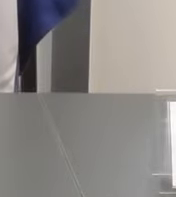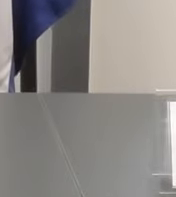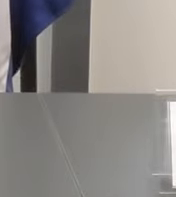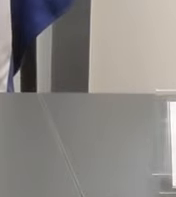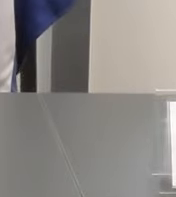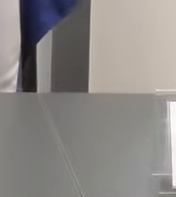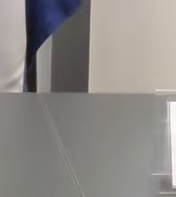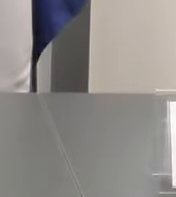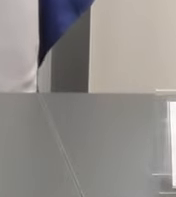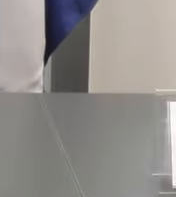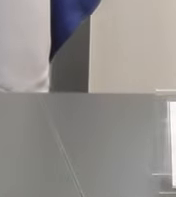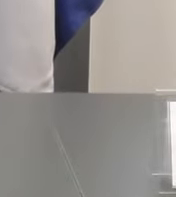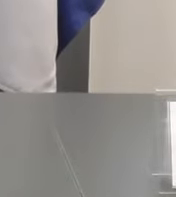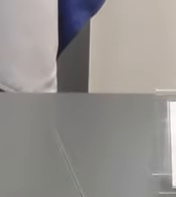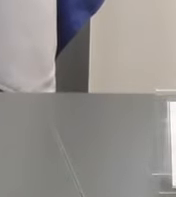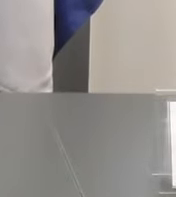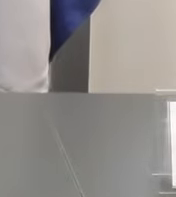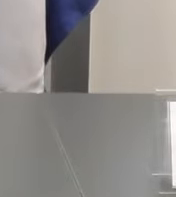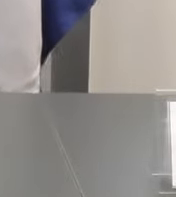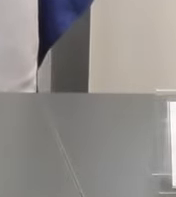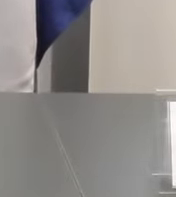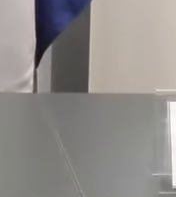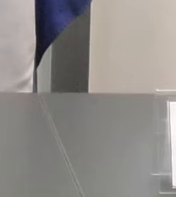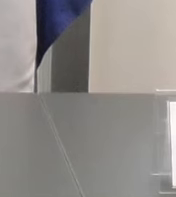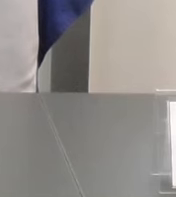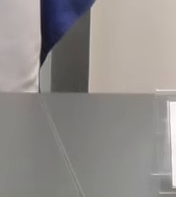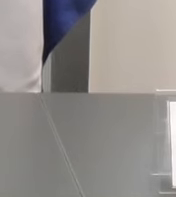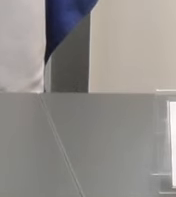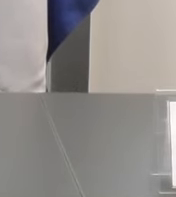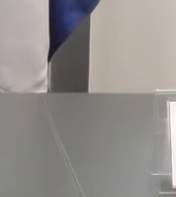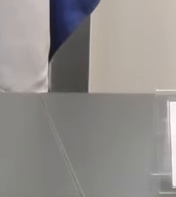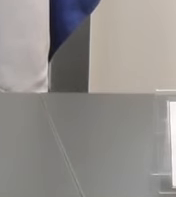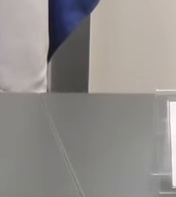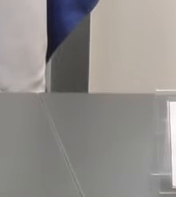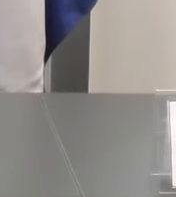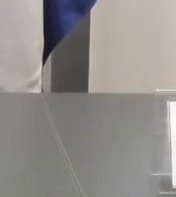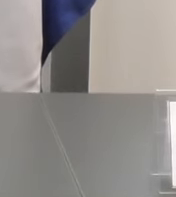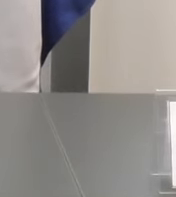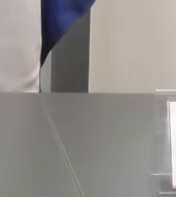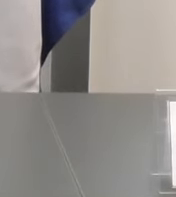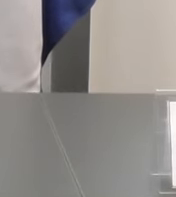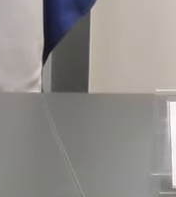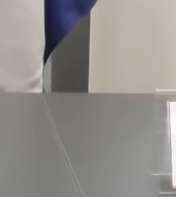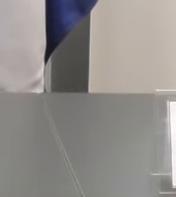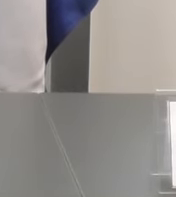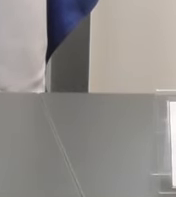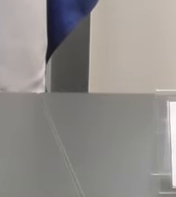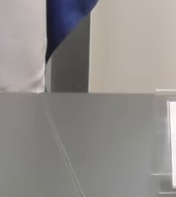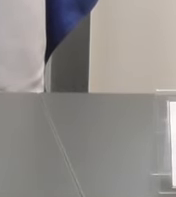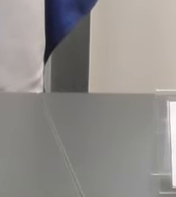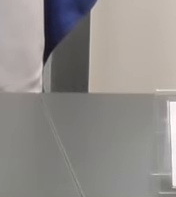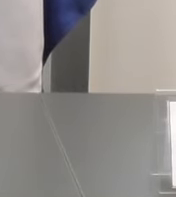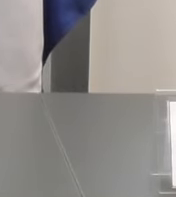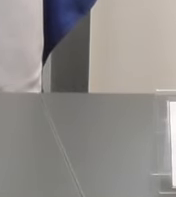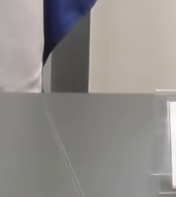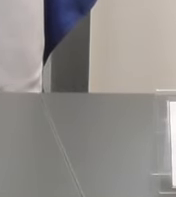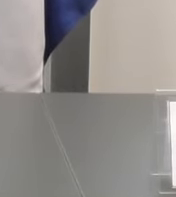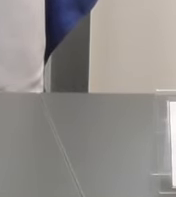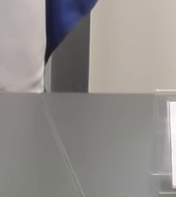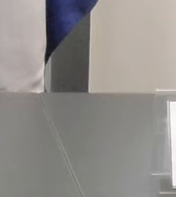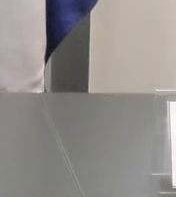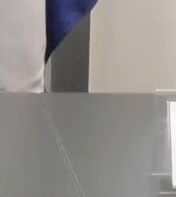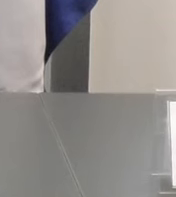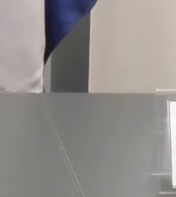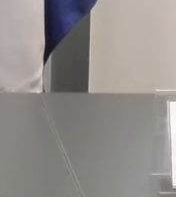Saneamento Ambiental é favorável à emenda 3, contrário às emendas 1 e 4, favorável com subemenda modificativa à